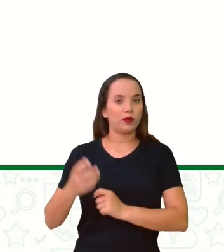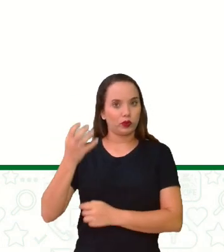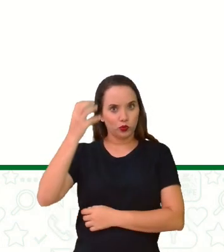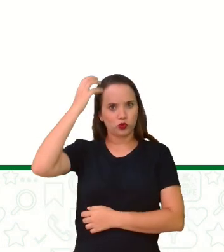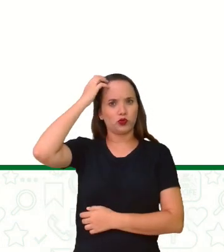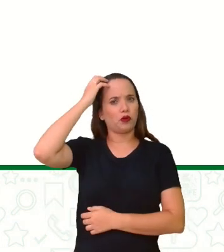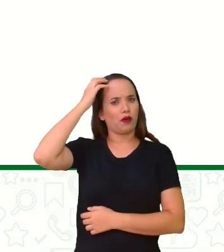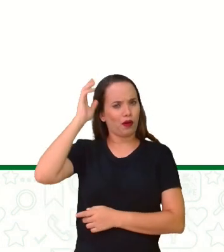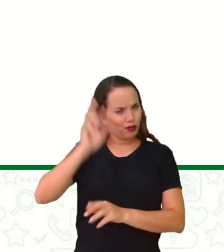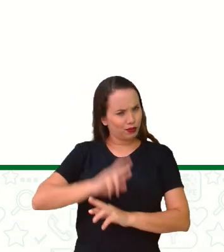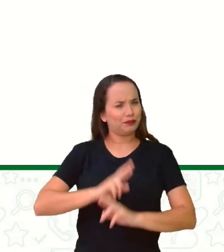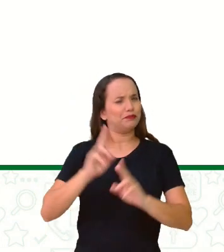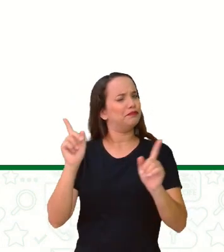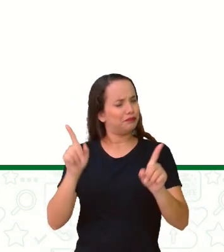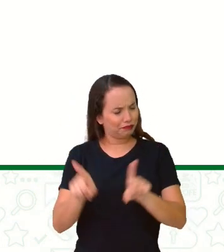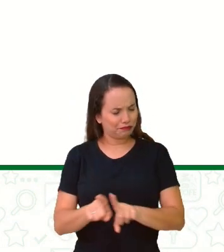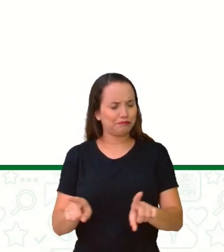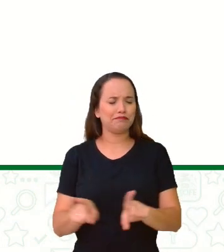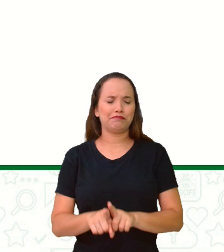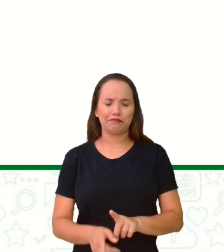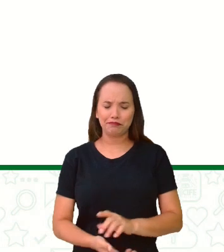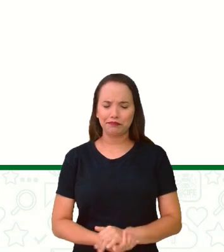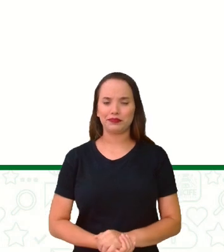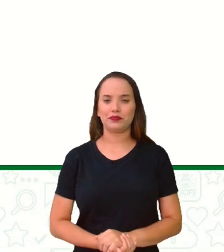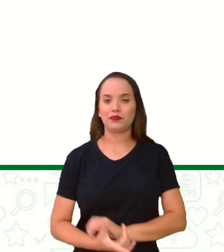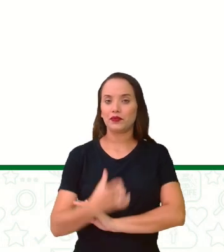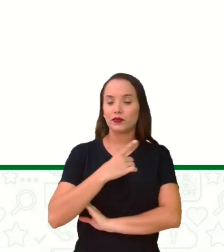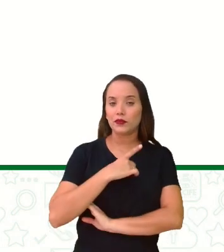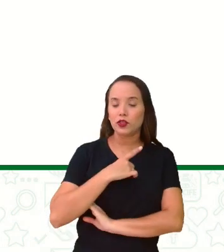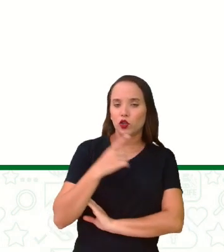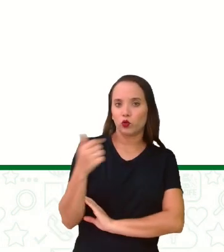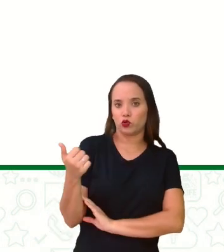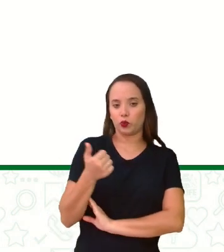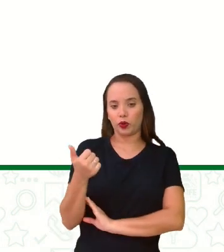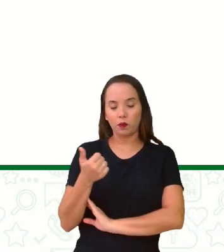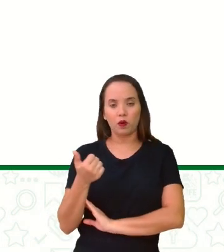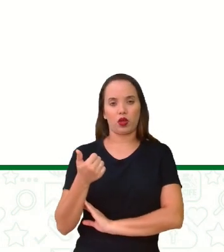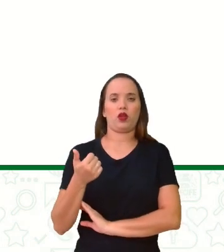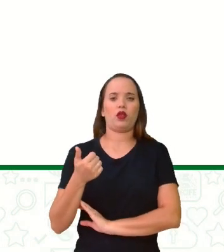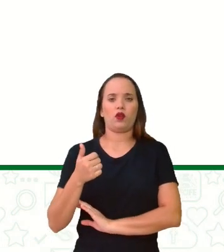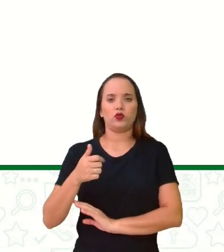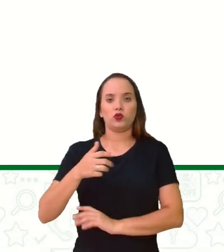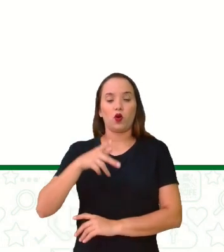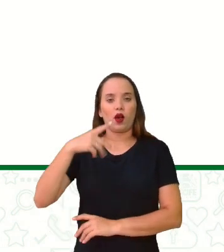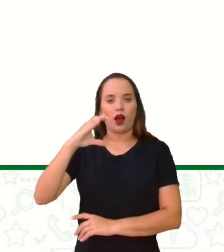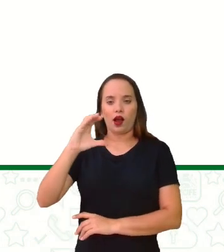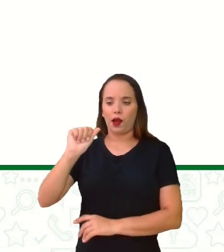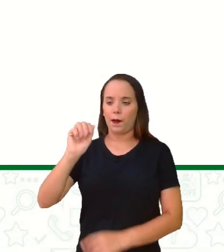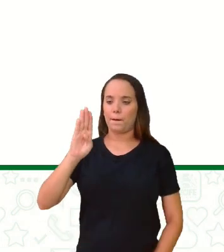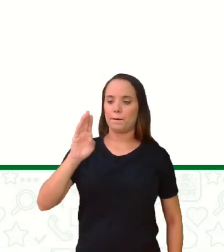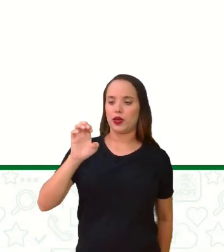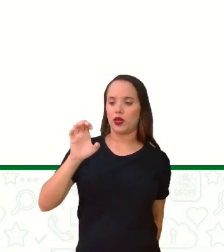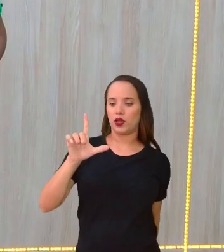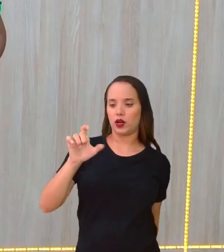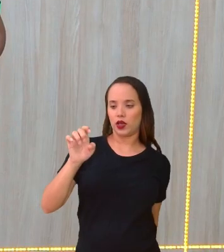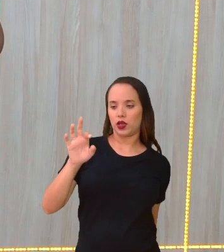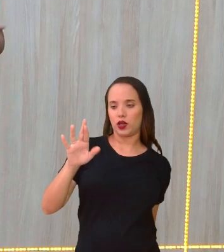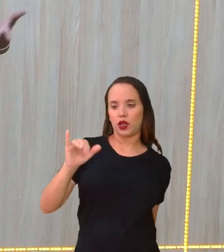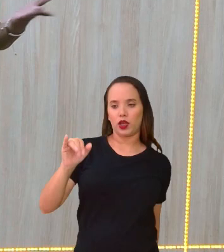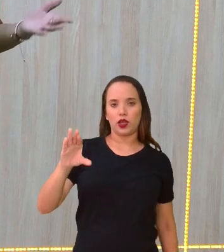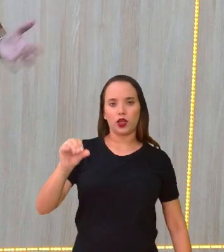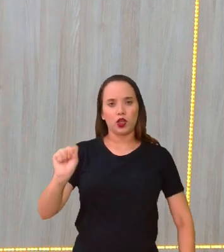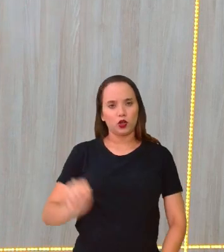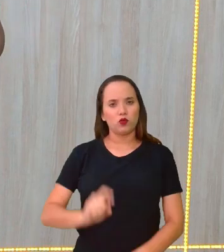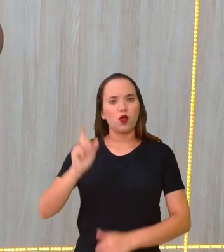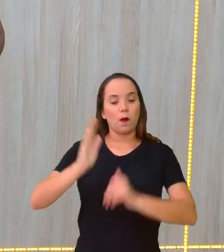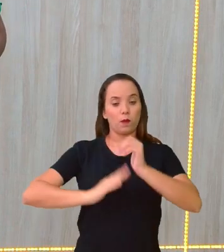penteavam de maneira diferente. Os primeiros cabeleireiros surgiram para cuidar dos cabelos da realeza, dos reis e